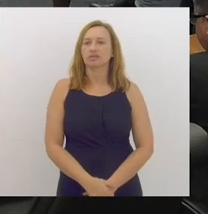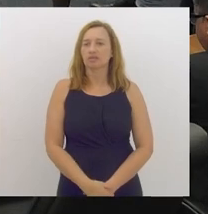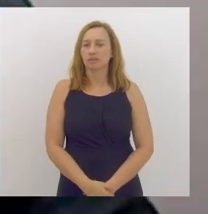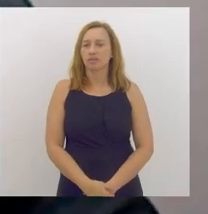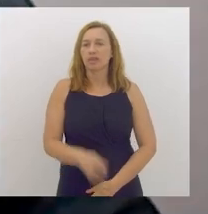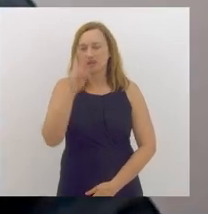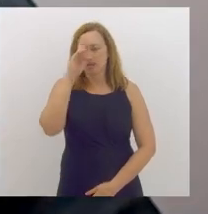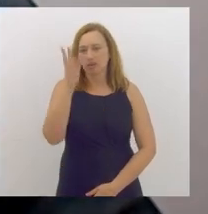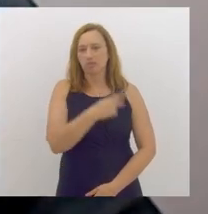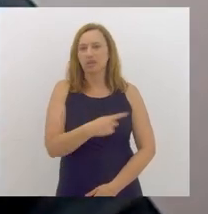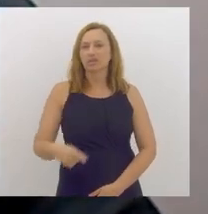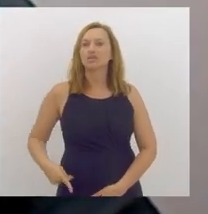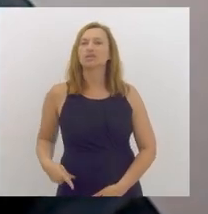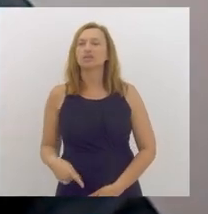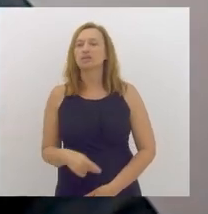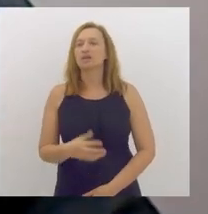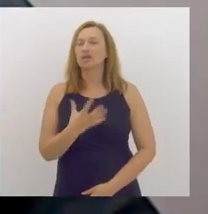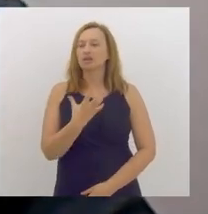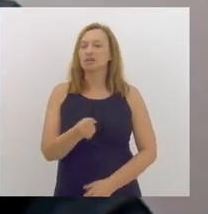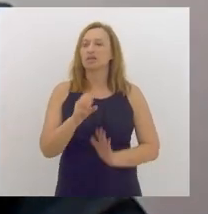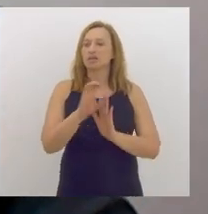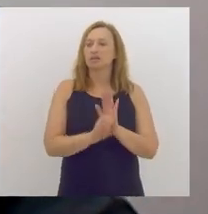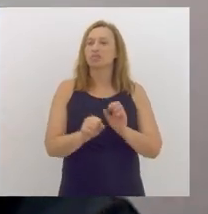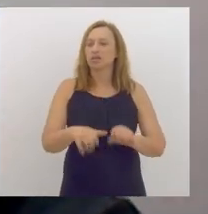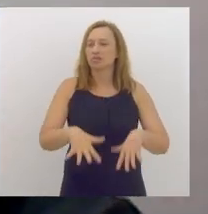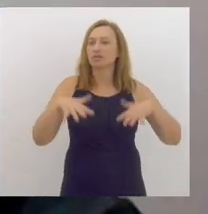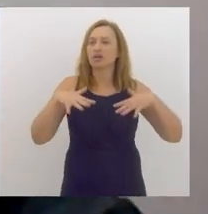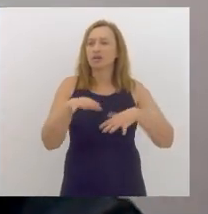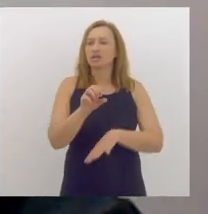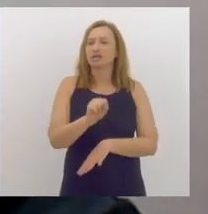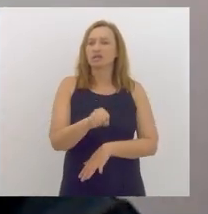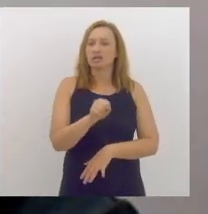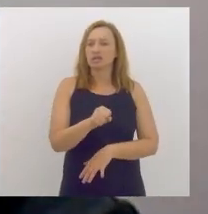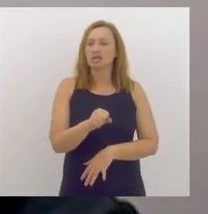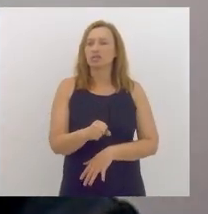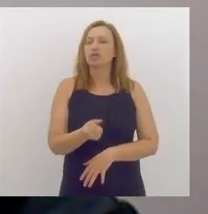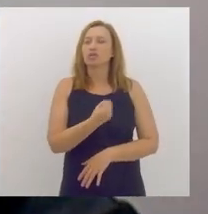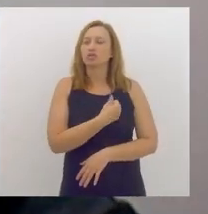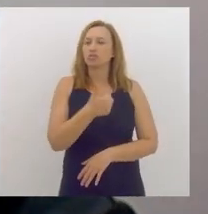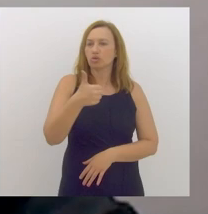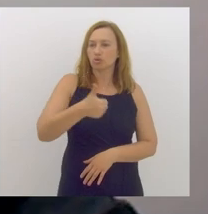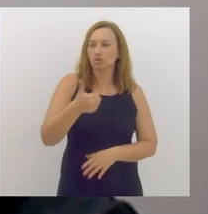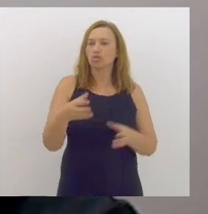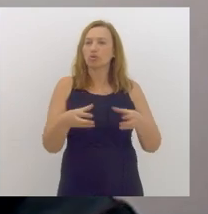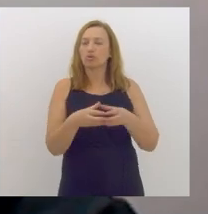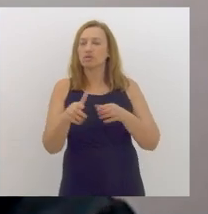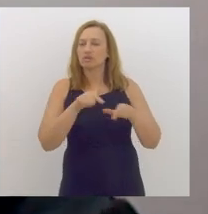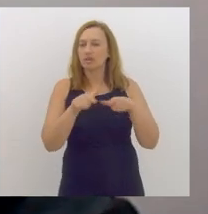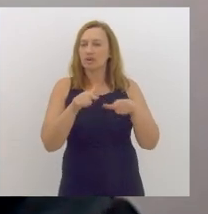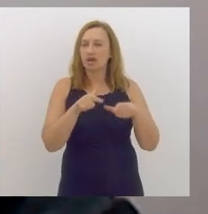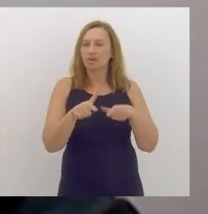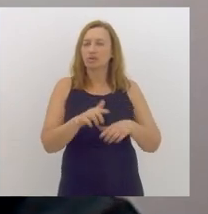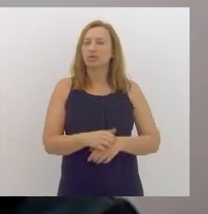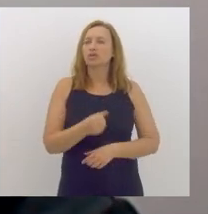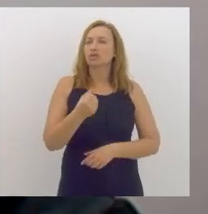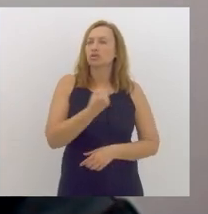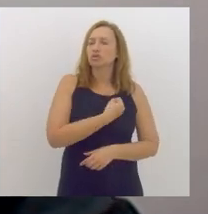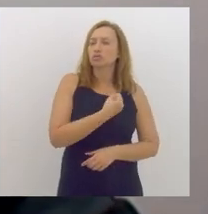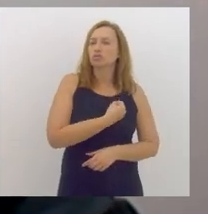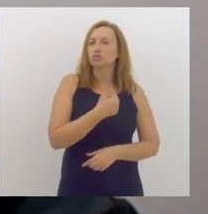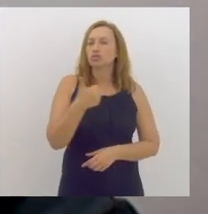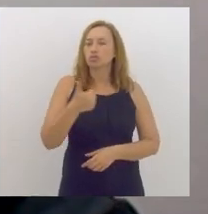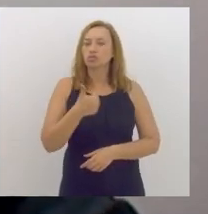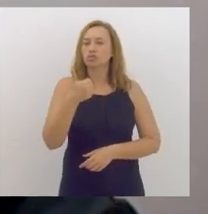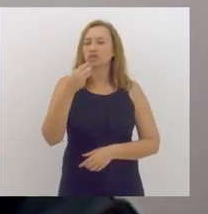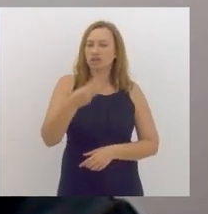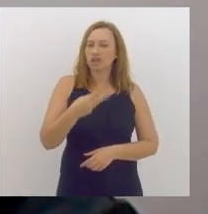Senhor presidente, o parecer às emendas de plenário, favorável às emendas número 1 da Comissão de Trabalho, número 1,